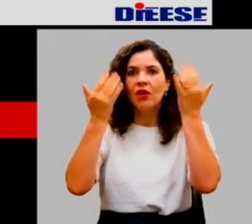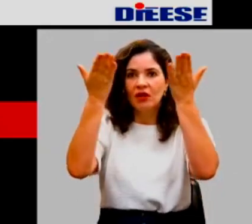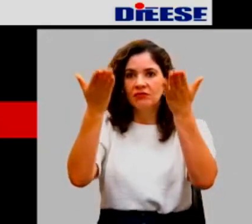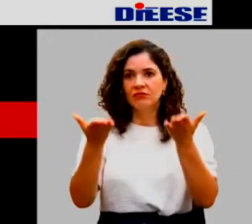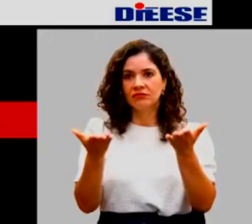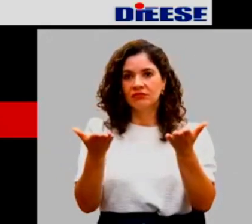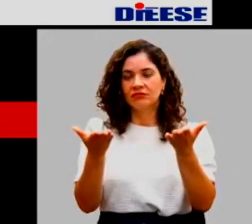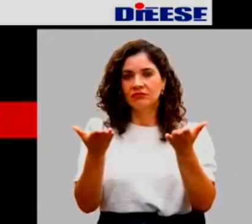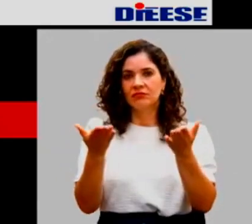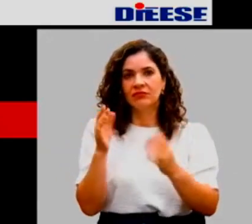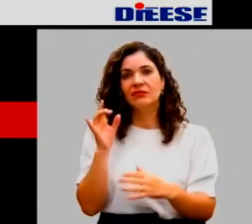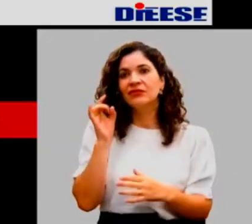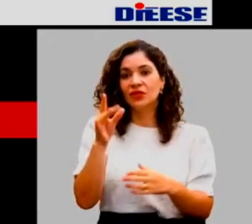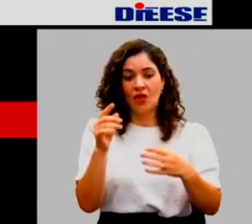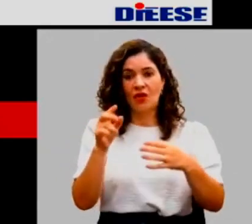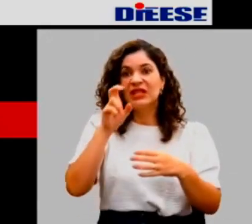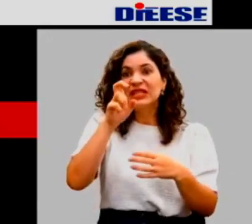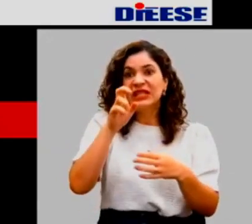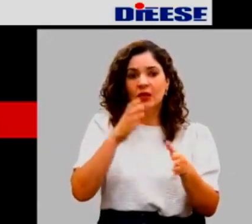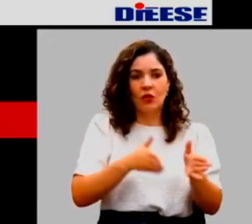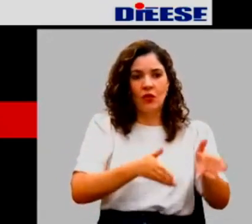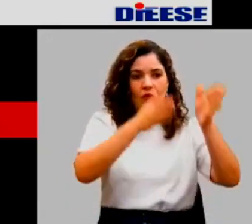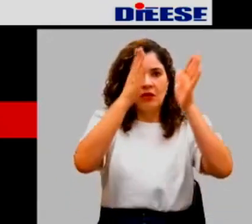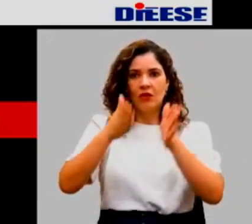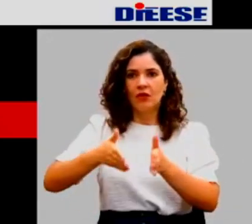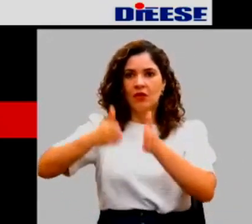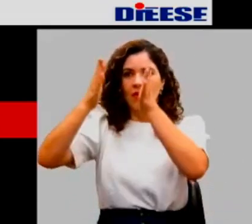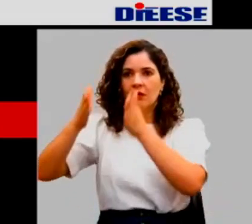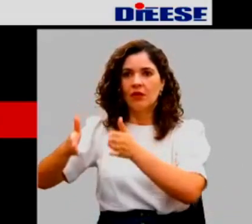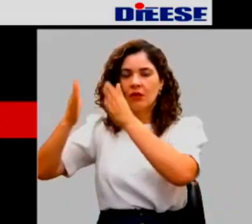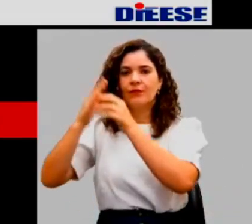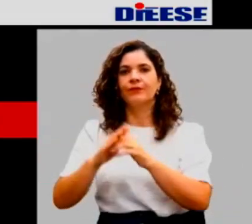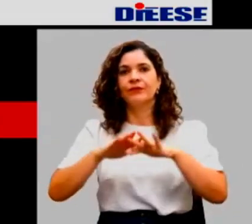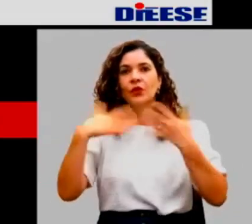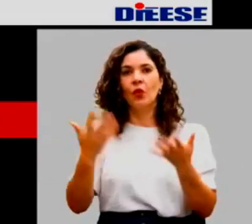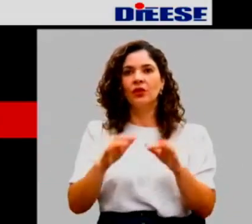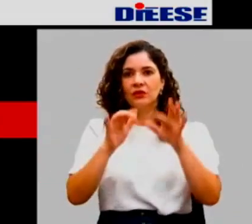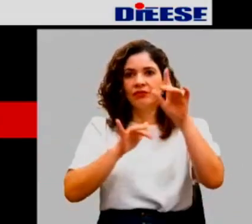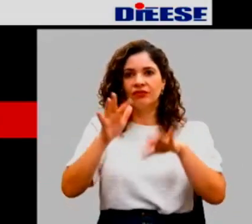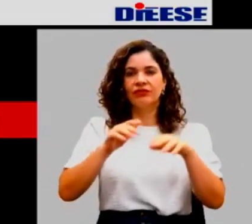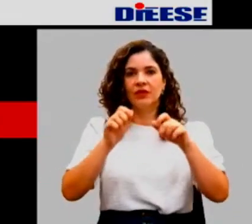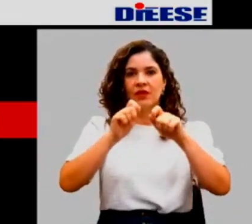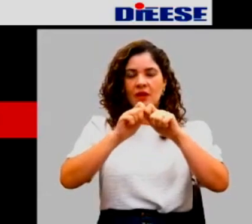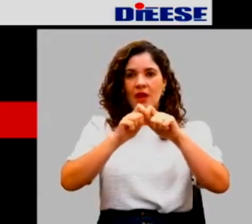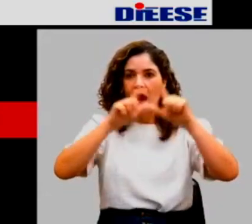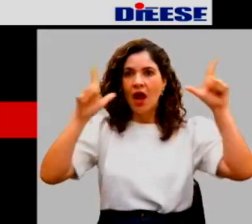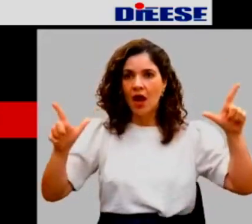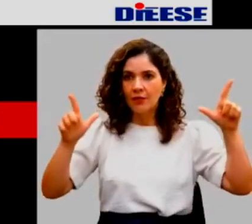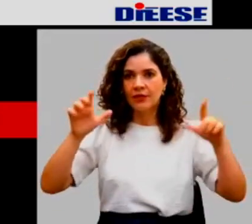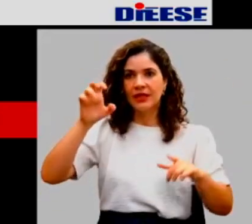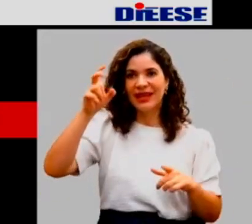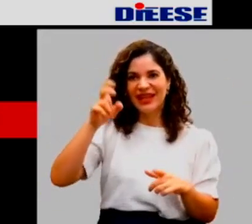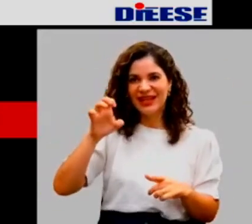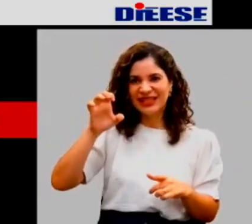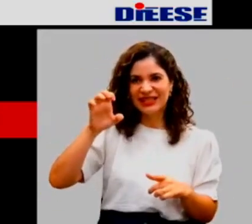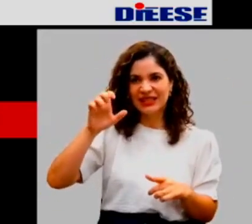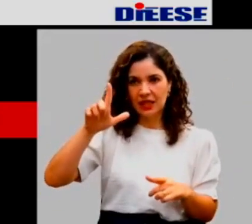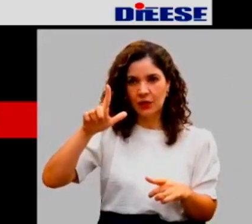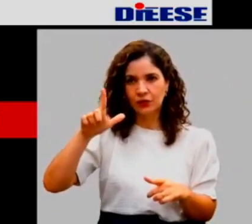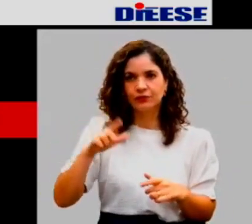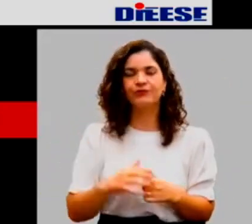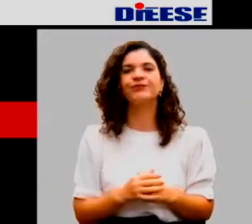você tem só cinco colunas tá então quando a gente baixa o arquivo Excel manté essas cinco colunas antigamente até